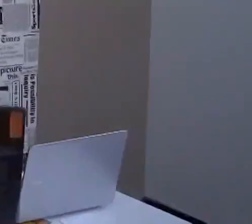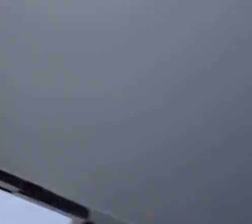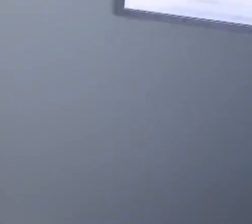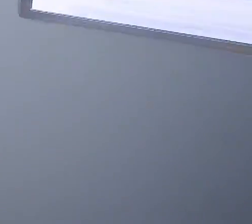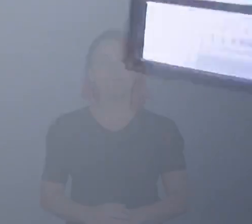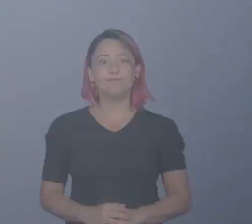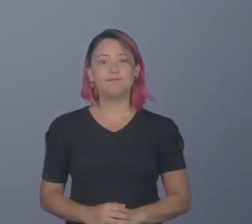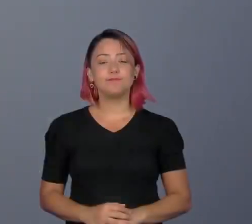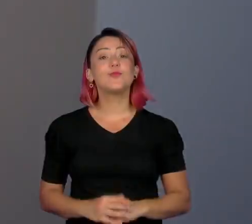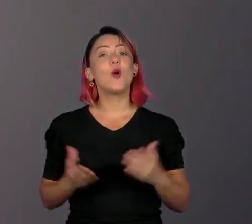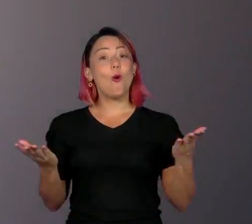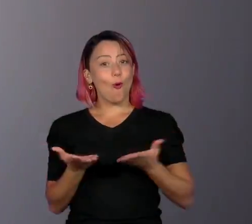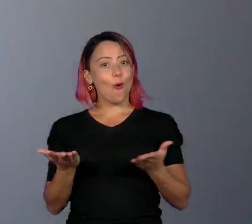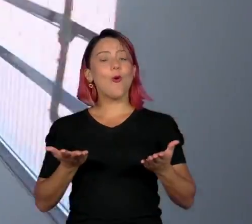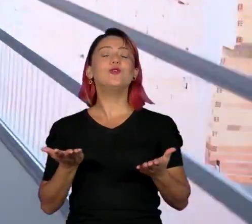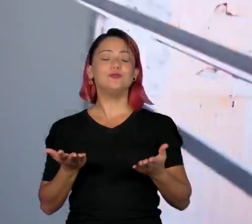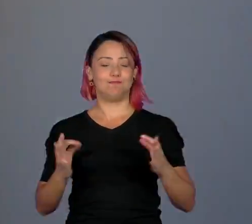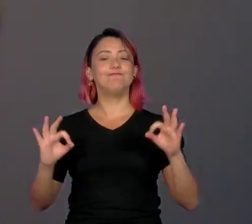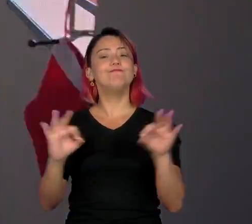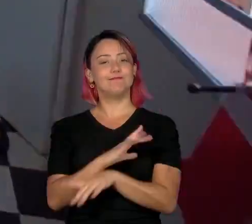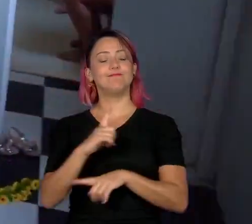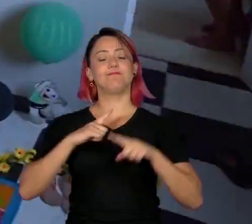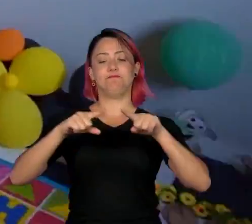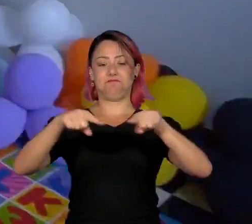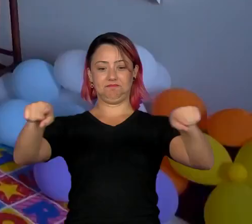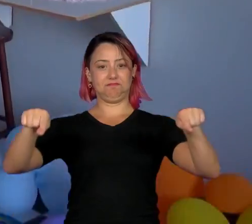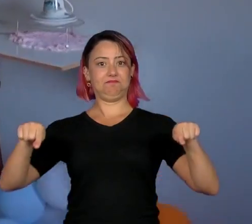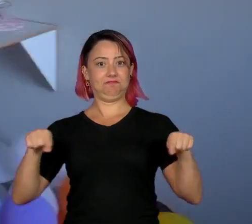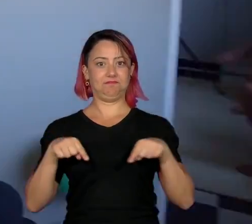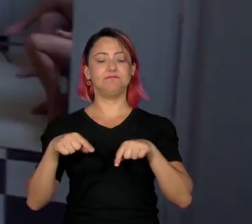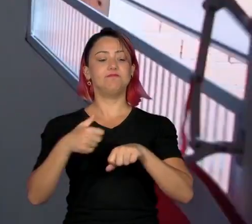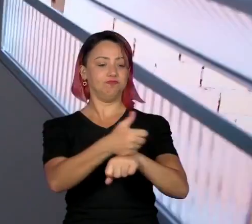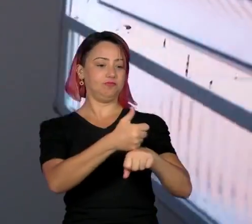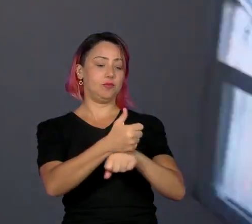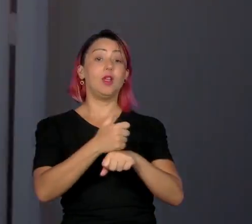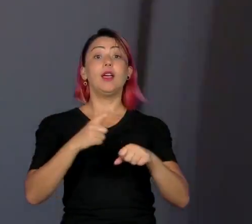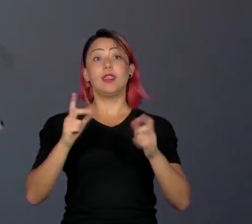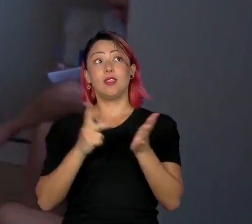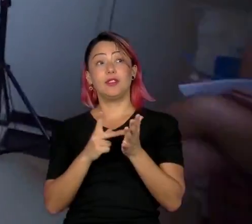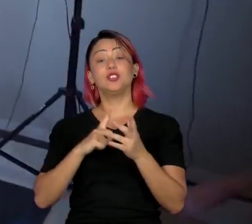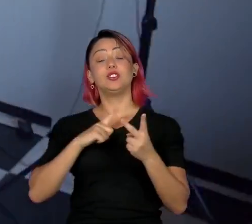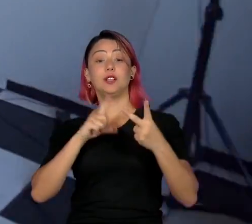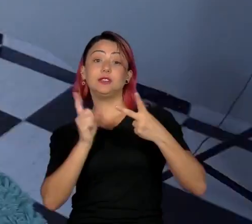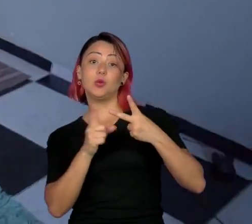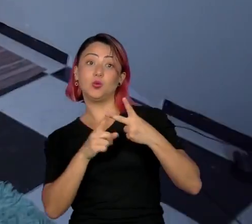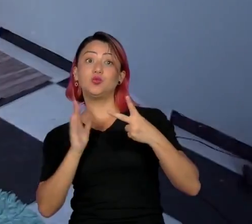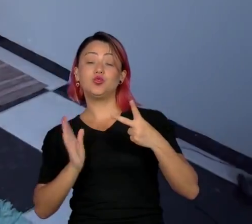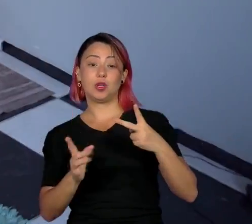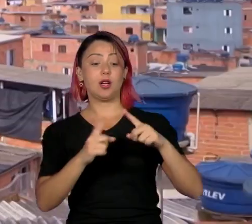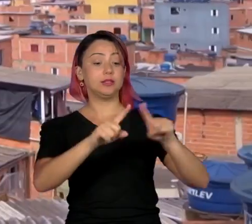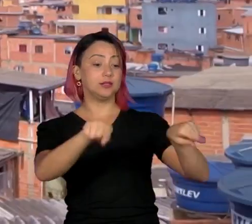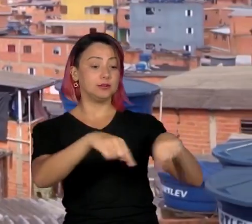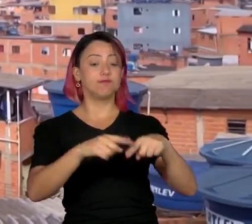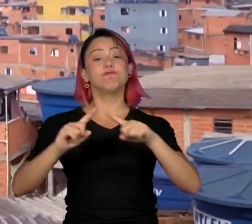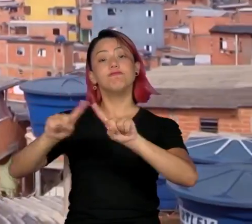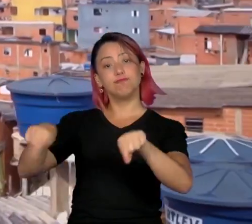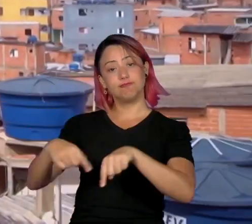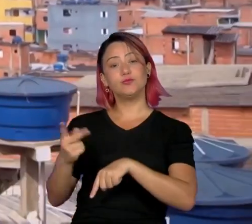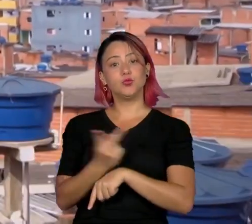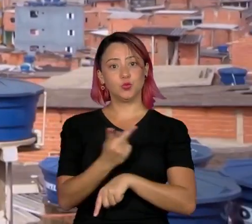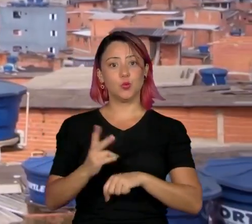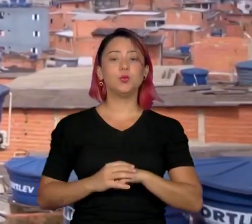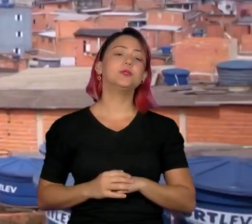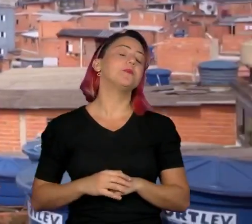Hoje eu tenho meu estúdio de foto, eu estou no meu segundo estúdio. Também foi uma batalha para conquistar. Meu estúdio